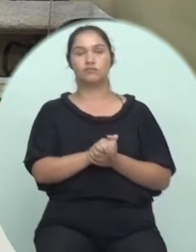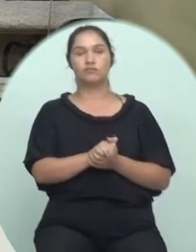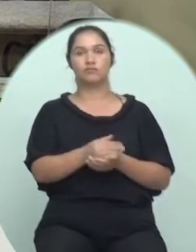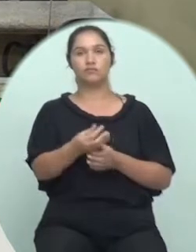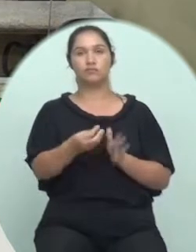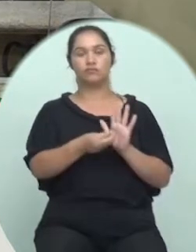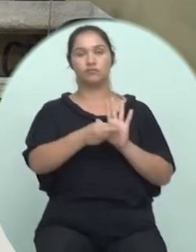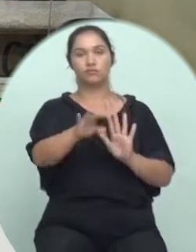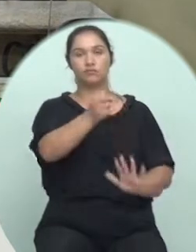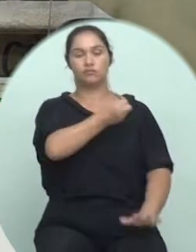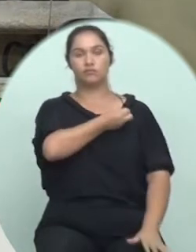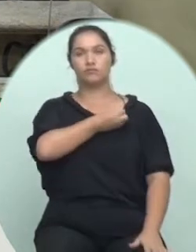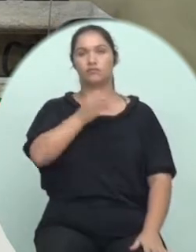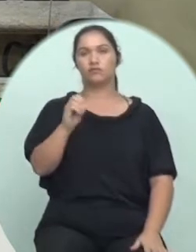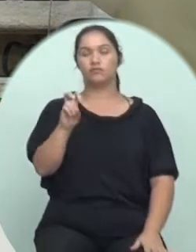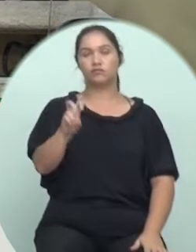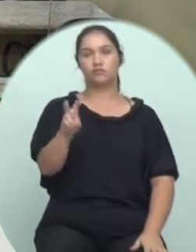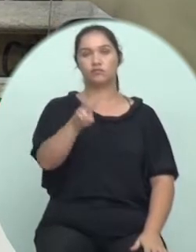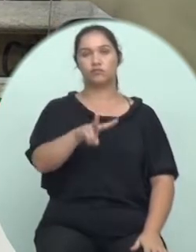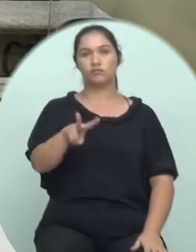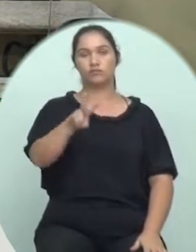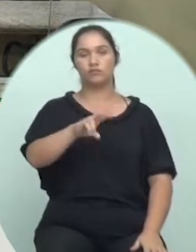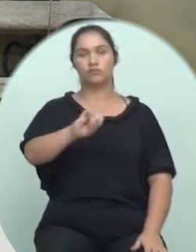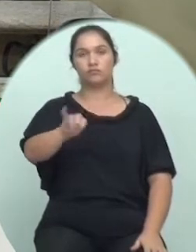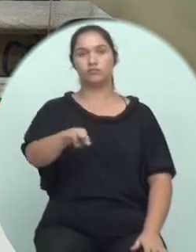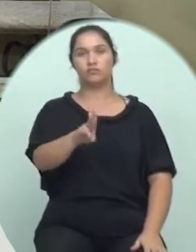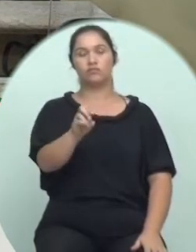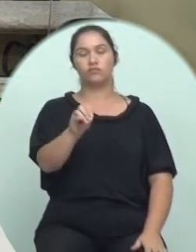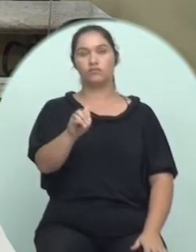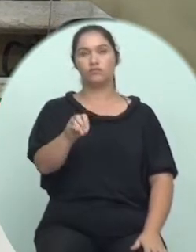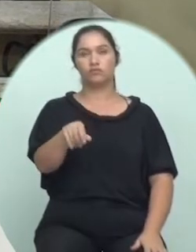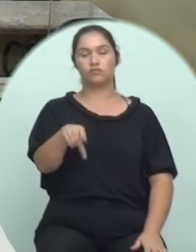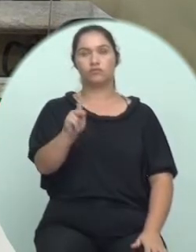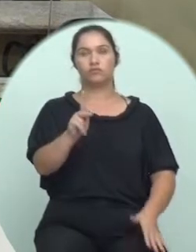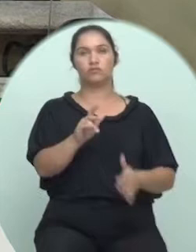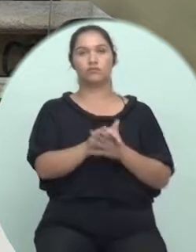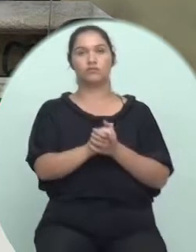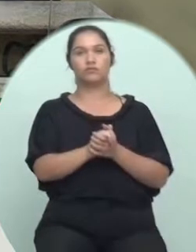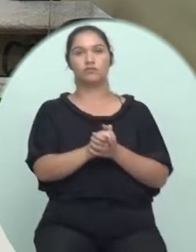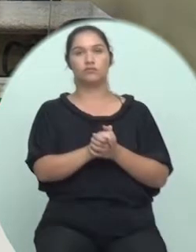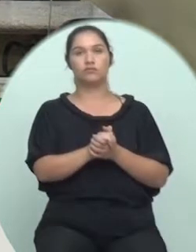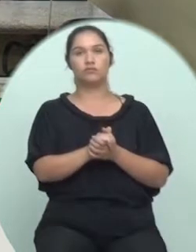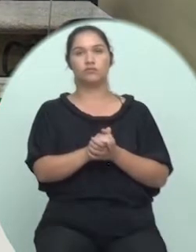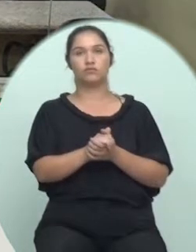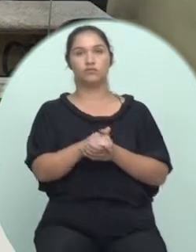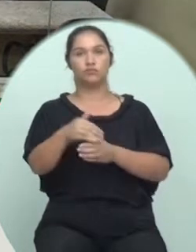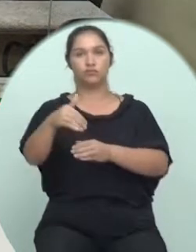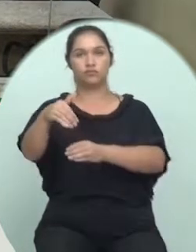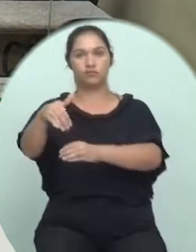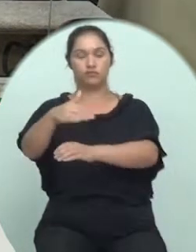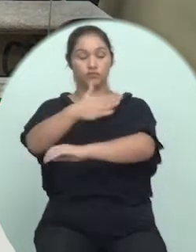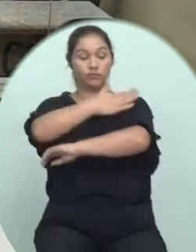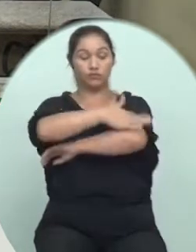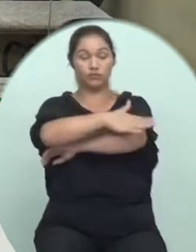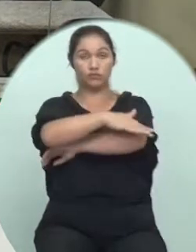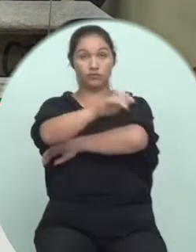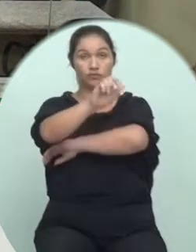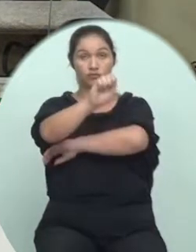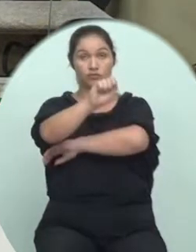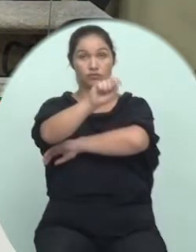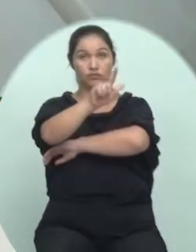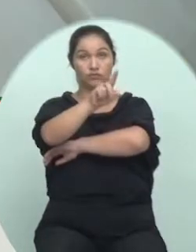Indicação 05/2019, autor vereador Júlio Kaminski, assunto: roçada da vegetação da Praça Aloysio